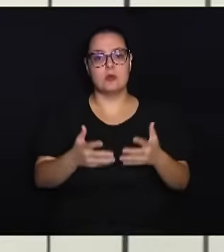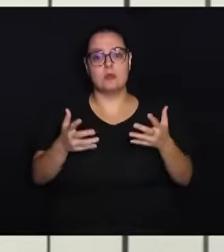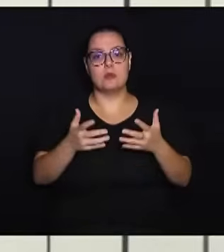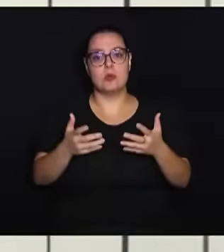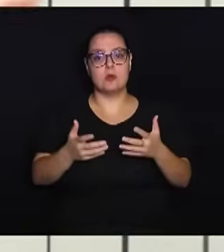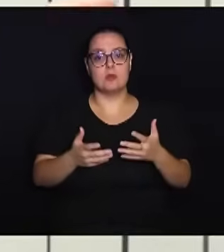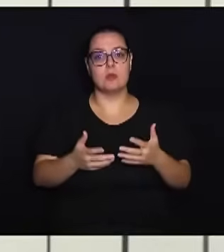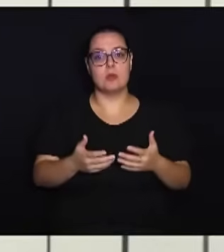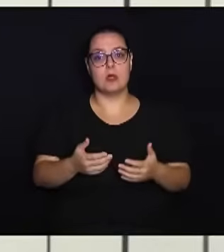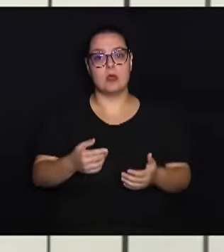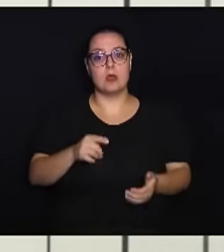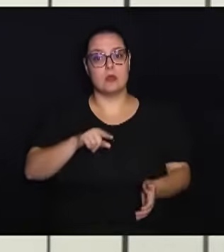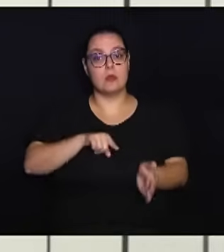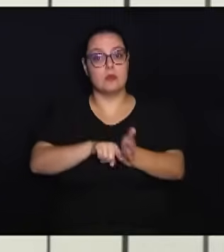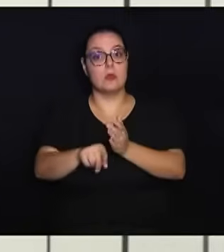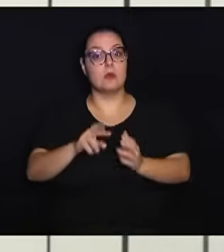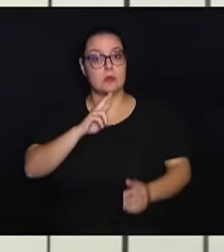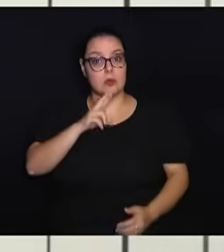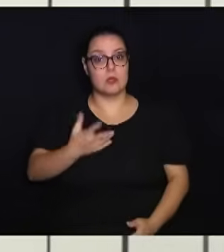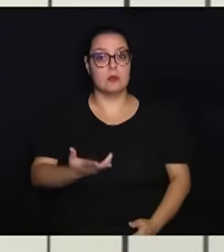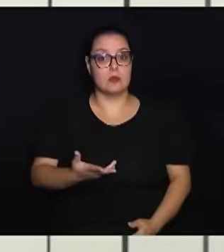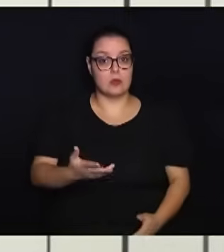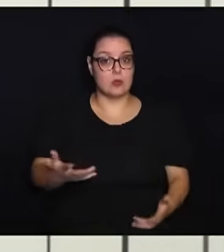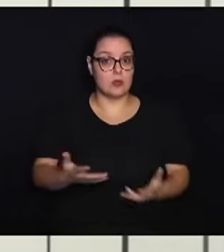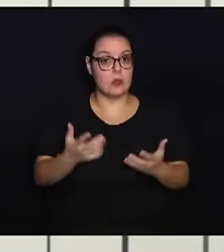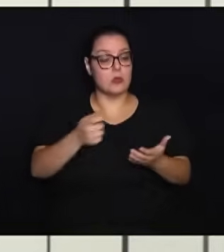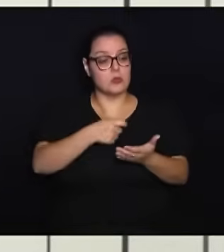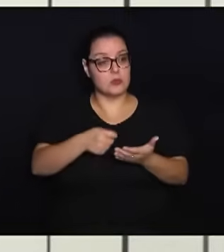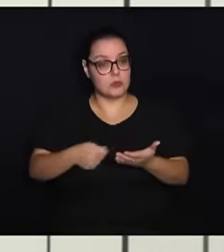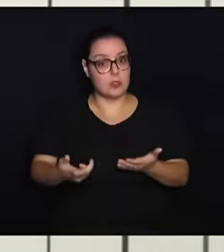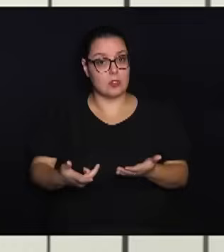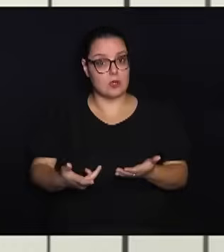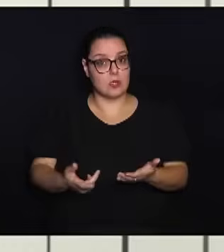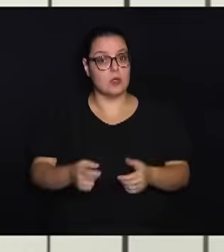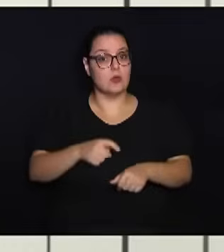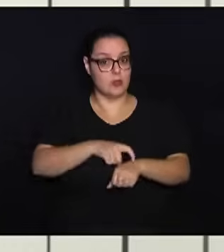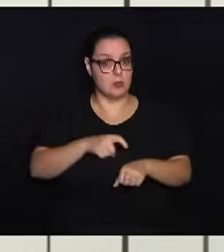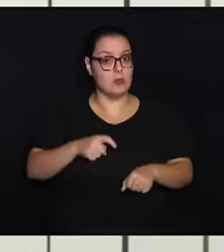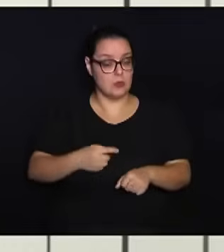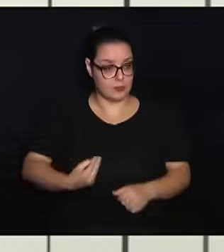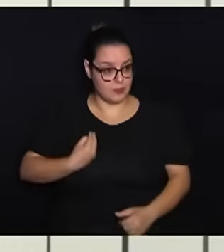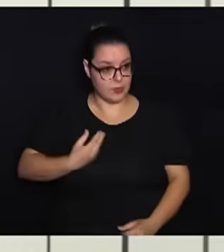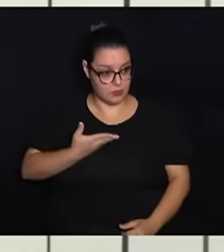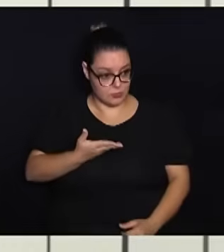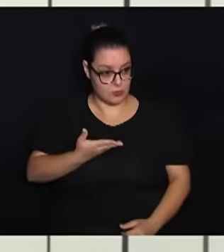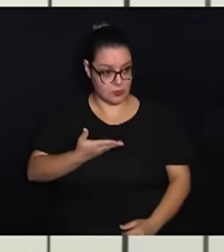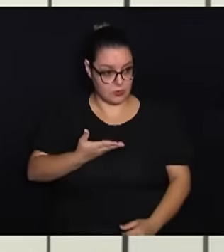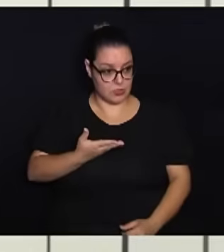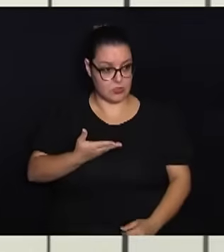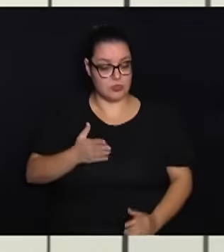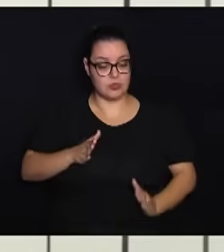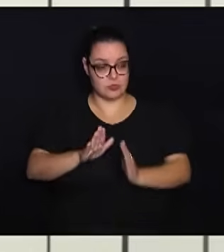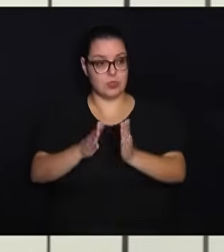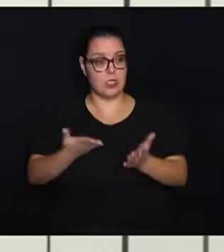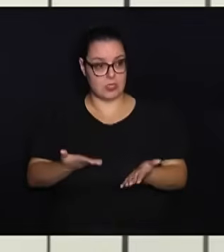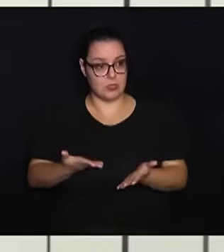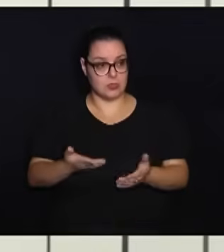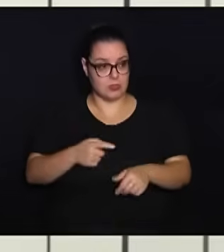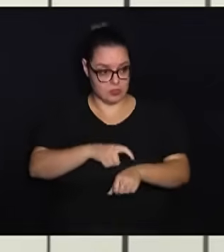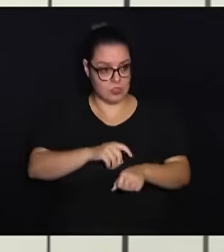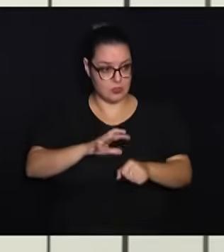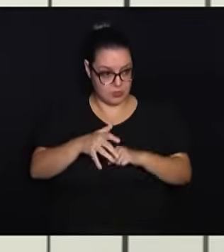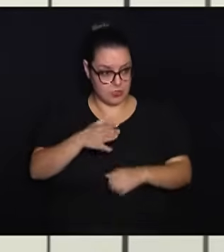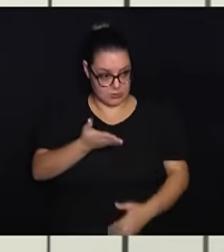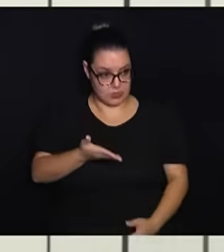a próxima pergunta, mas você já acabou respondendo, que motivou você a escrever o livro foi a situação em que você estava vivendo diante da época da